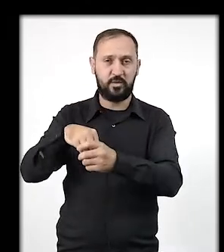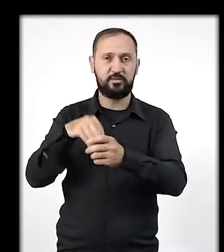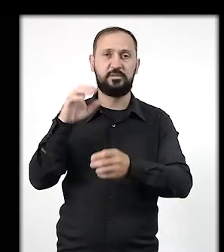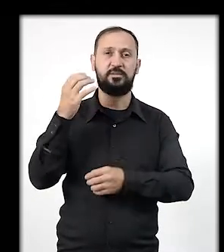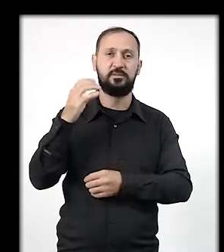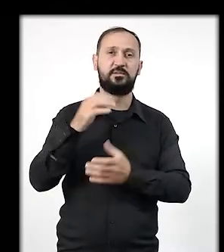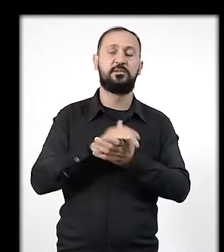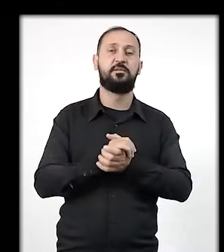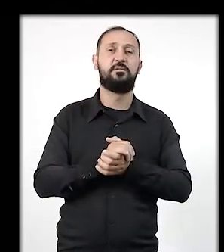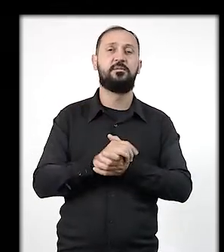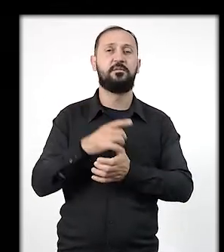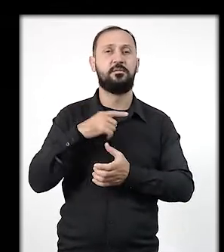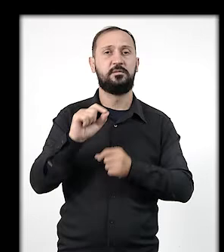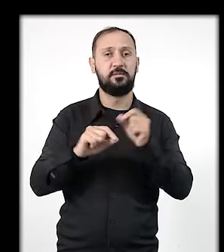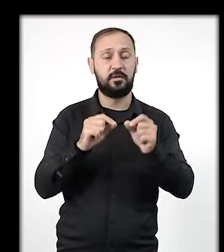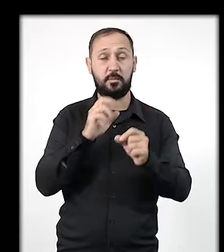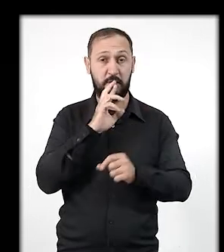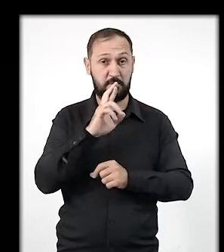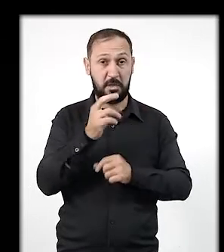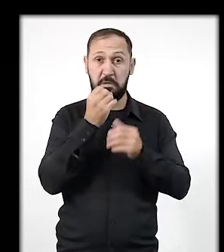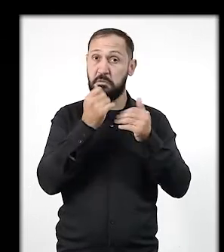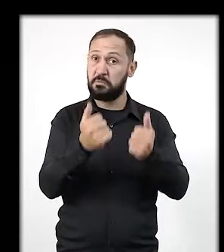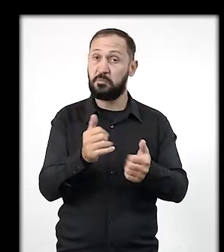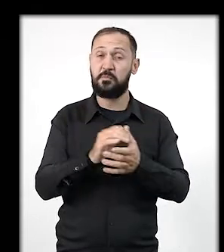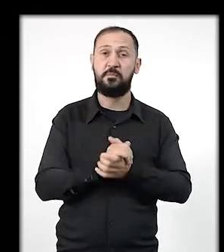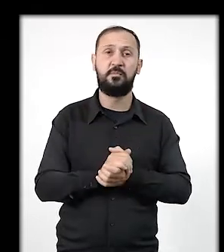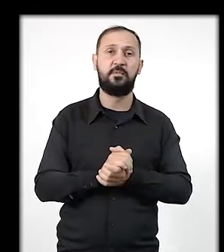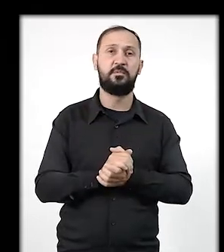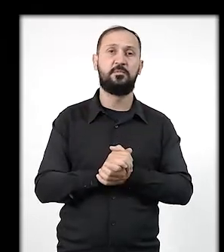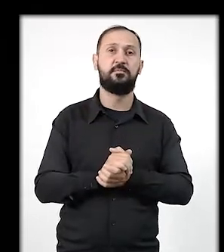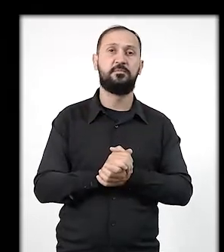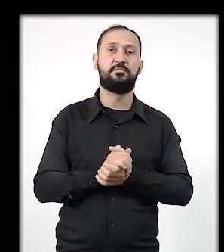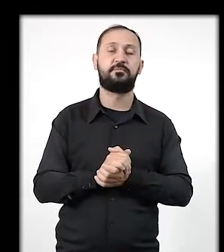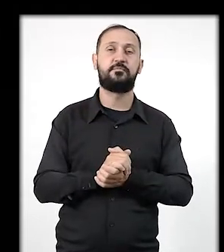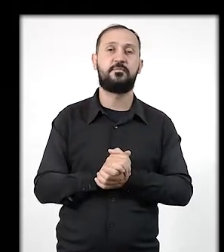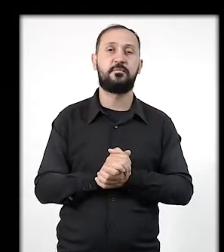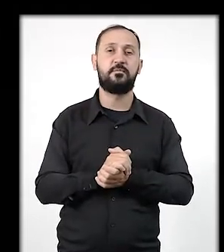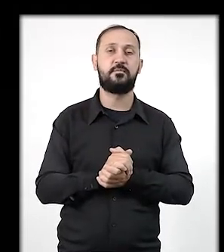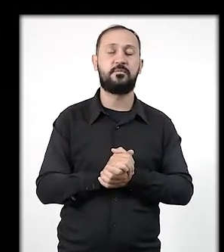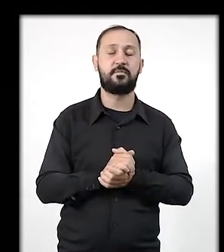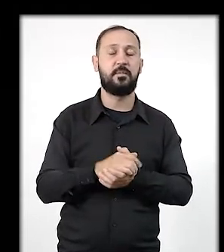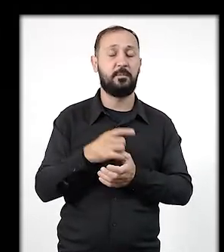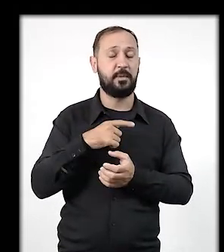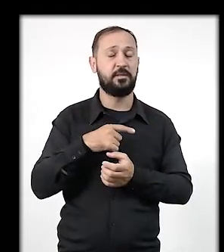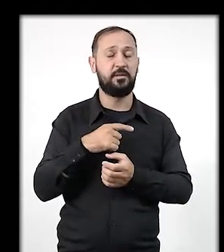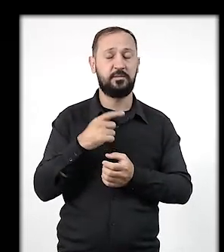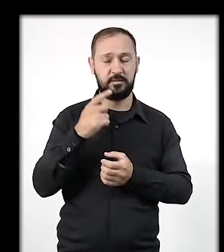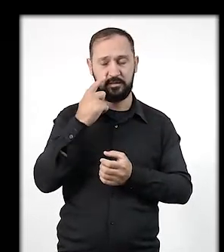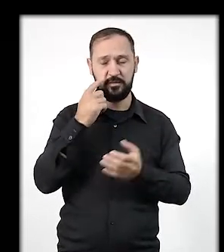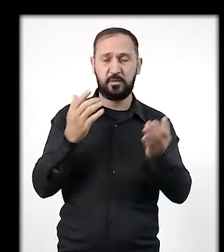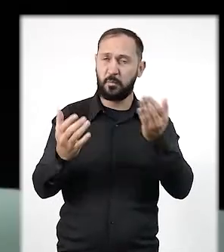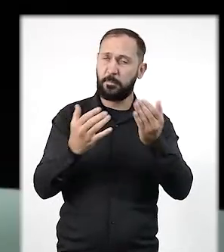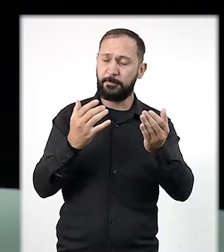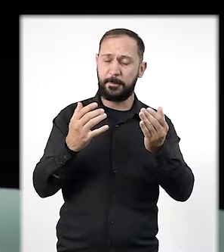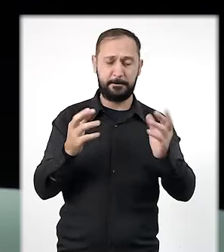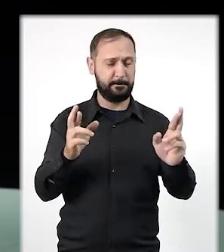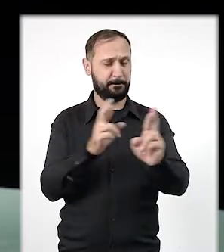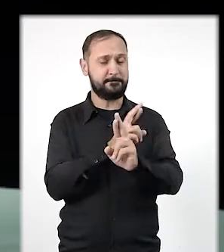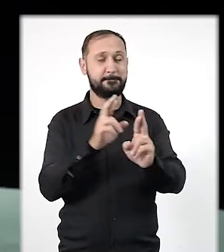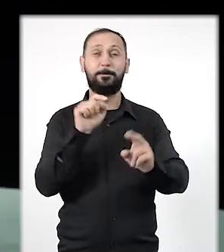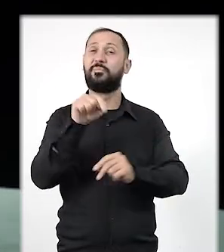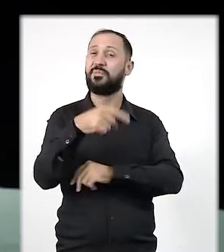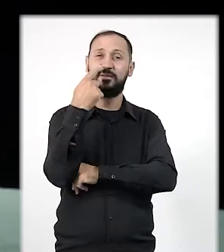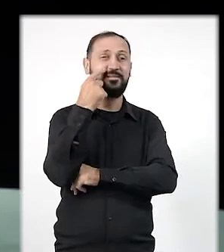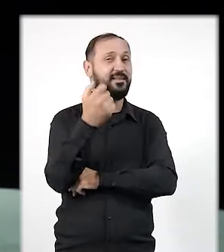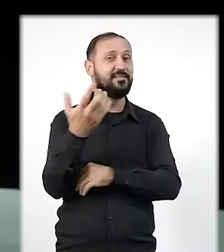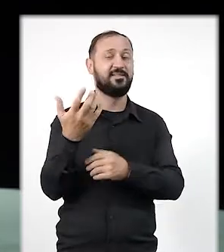ciência e tem obtido resultados positivos, ora negativos, mas que mesmo assim trazem uma resposta interessante sobre essa